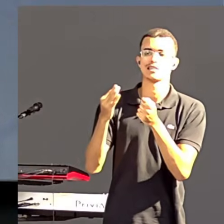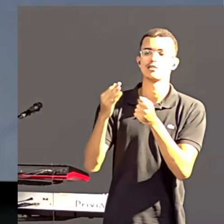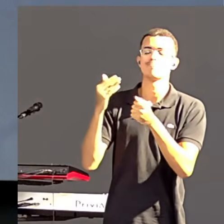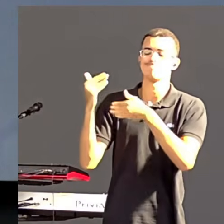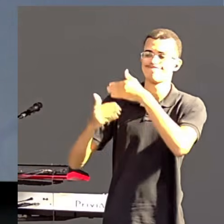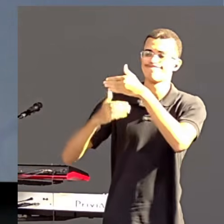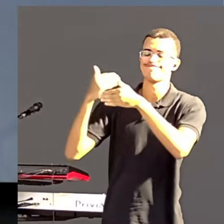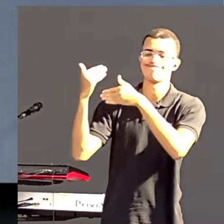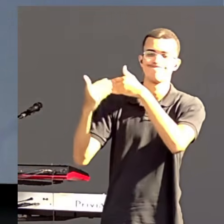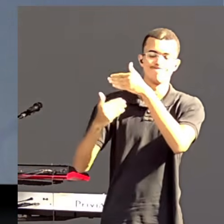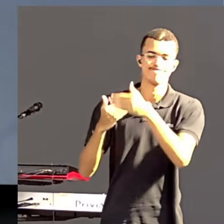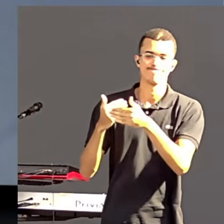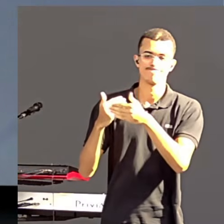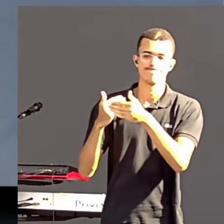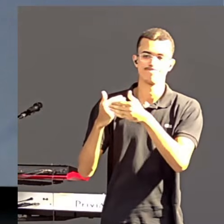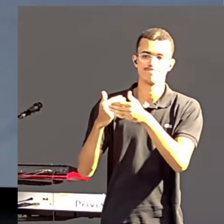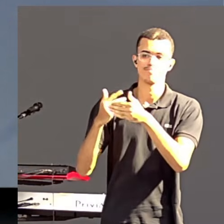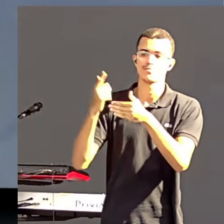repetida,